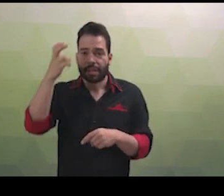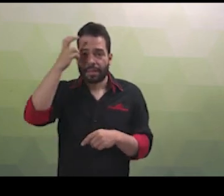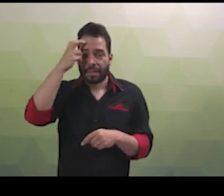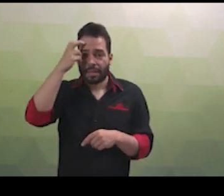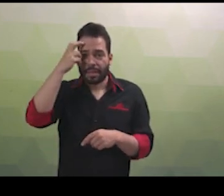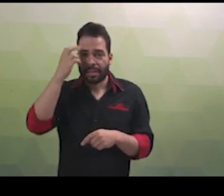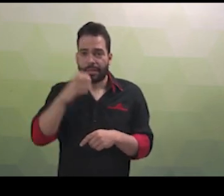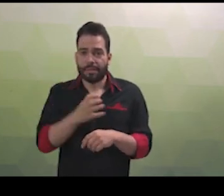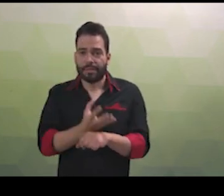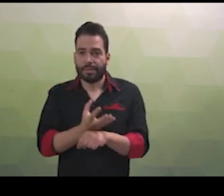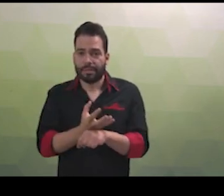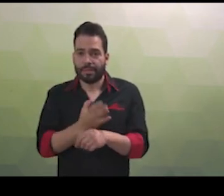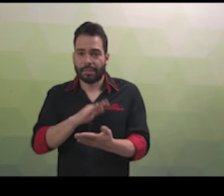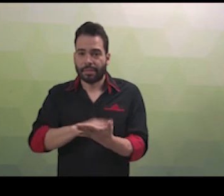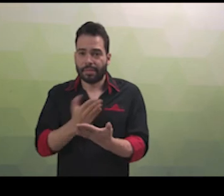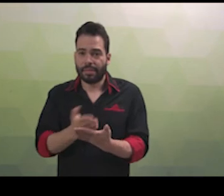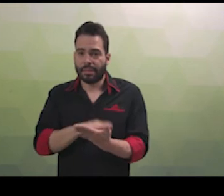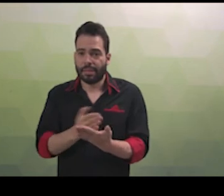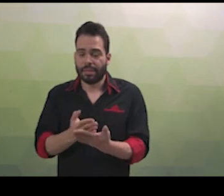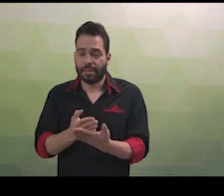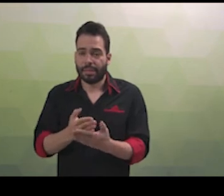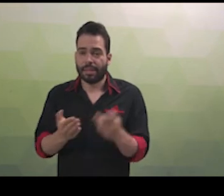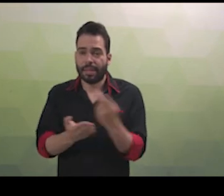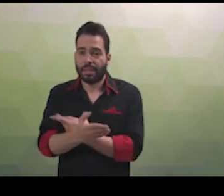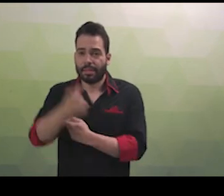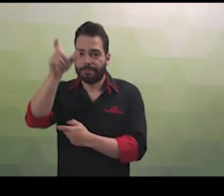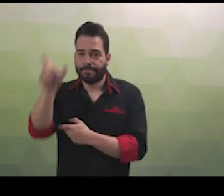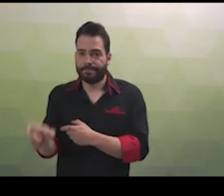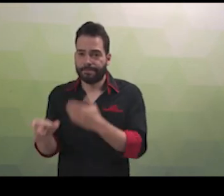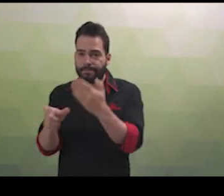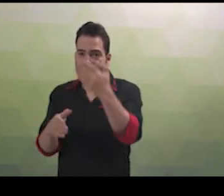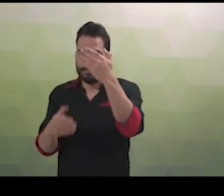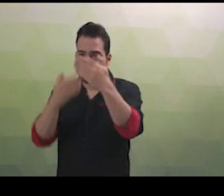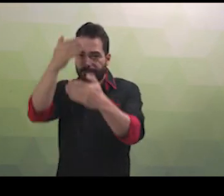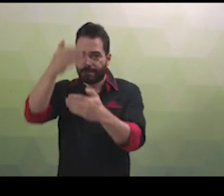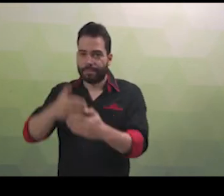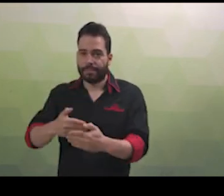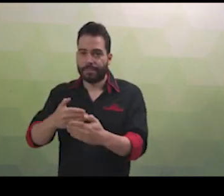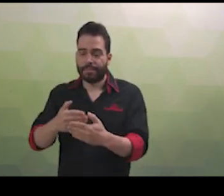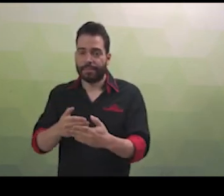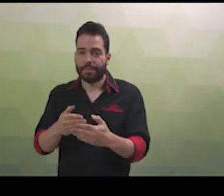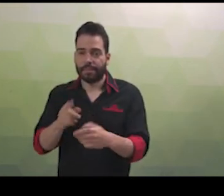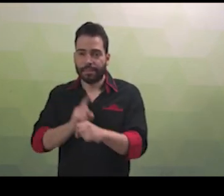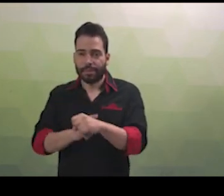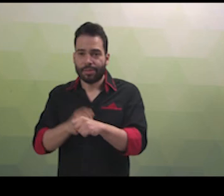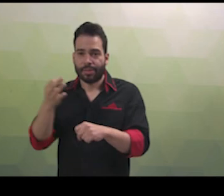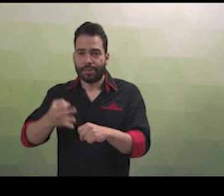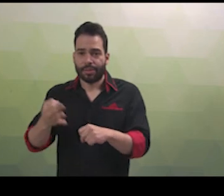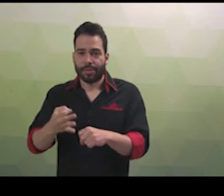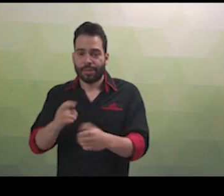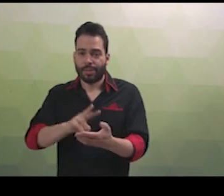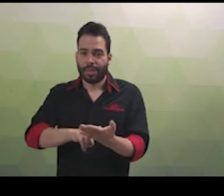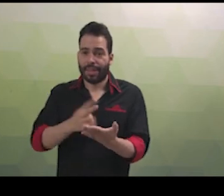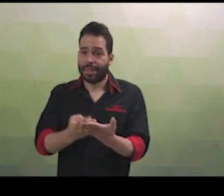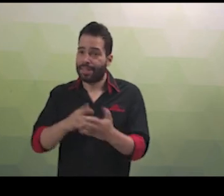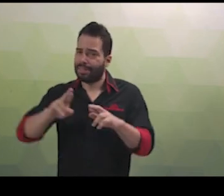do conteúdo. A interpretação é feita face a face ou em tempo real à criação, em oposição à tradução